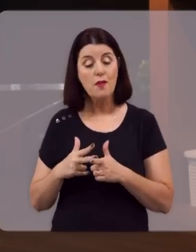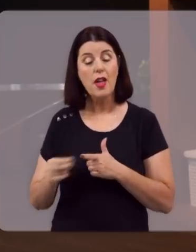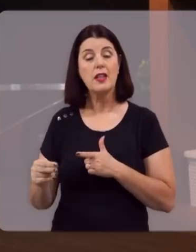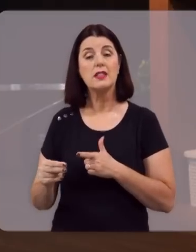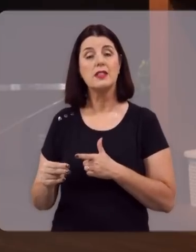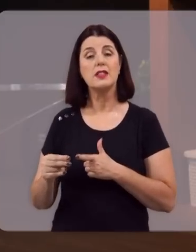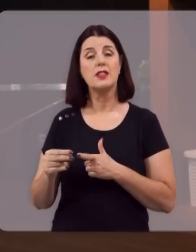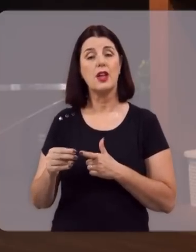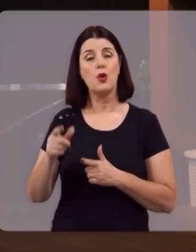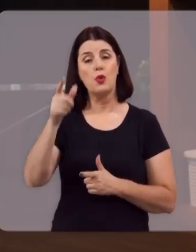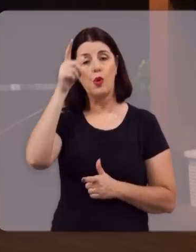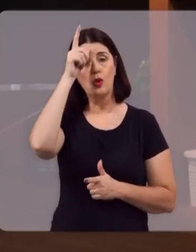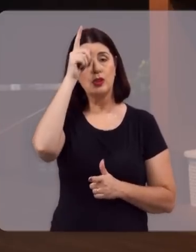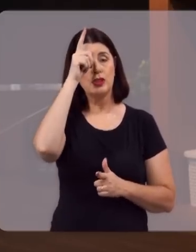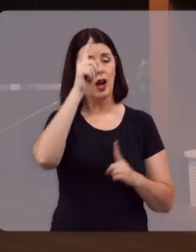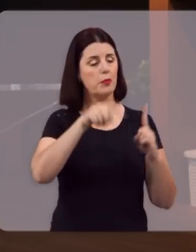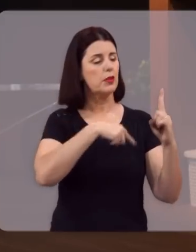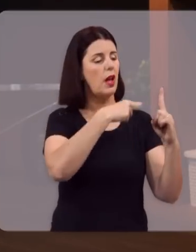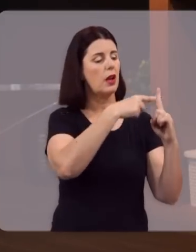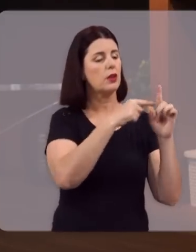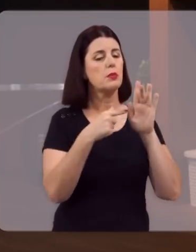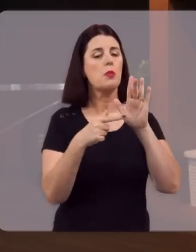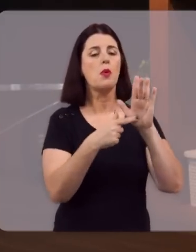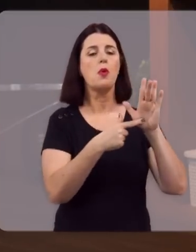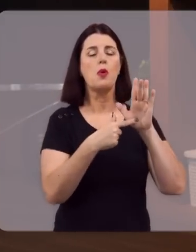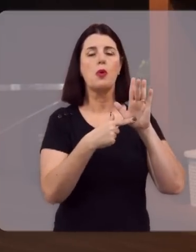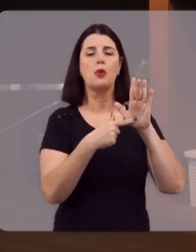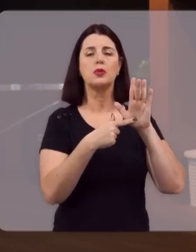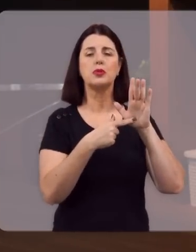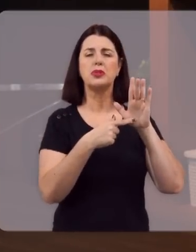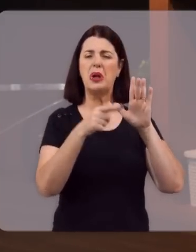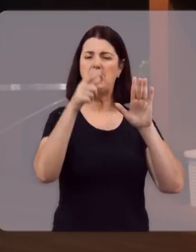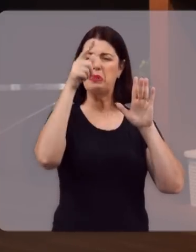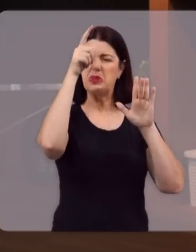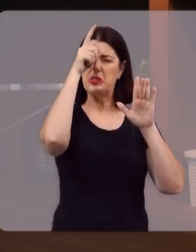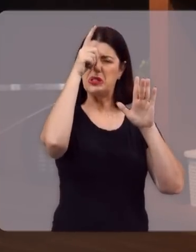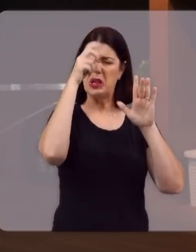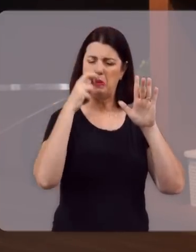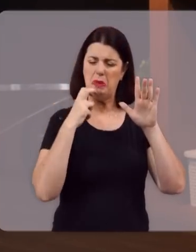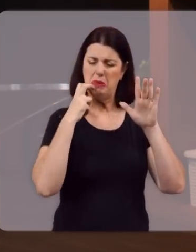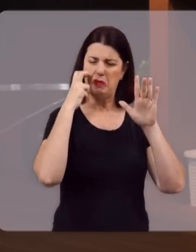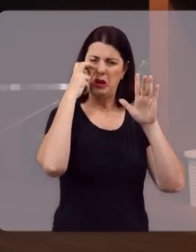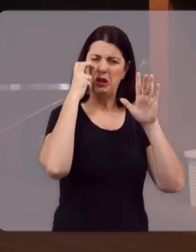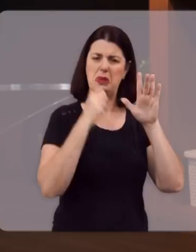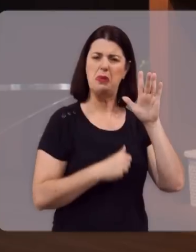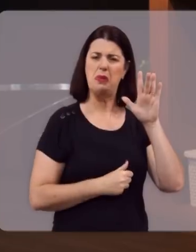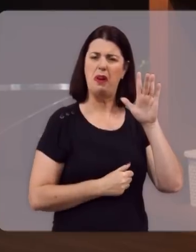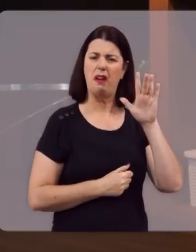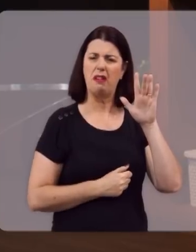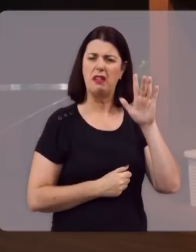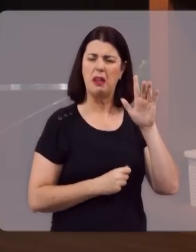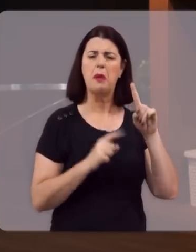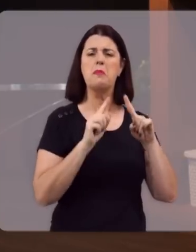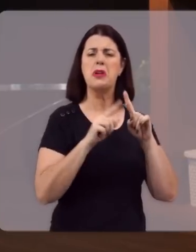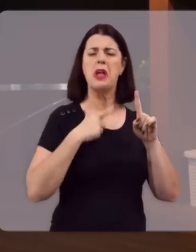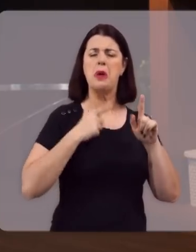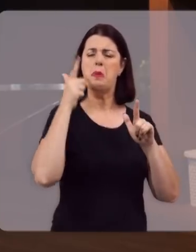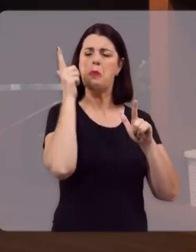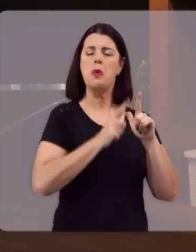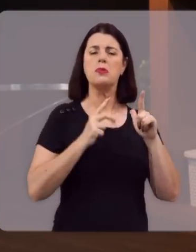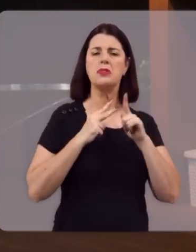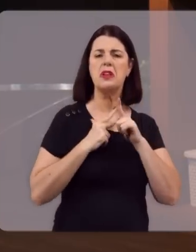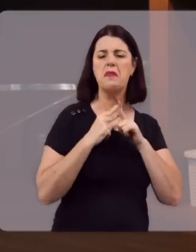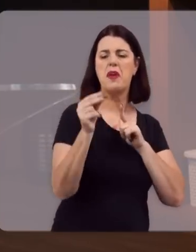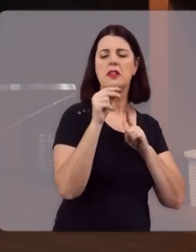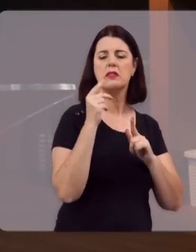diabo na cruz, quando ele expôs os principados e potestades ao vexame, ao opróbrio, à vergonha, à acachapante